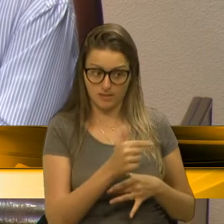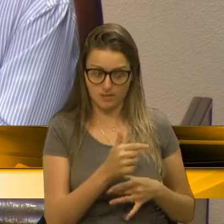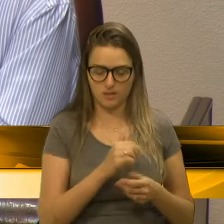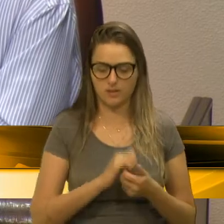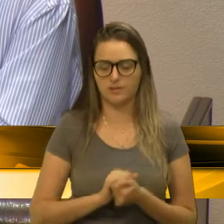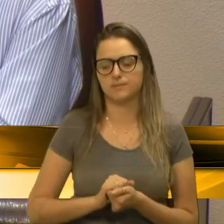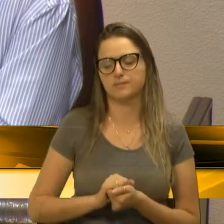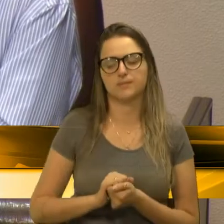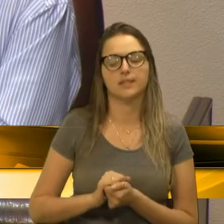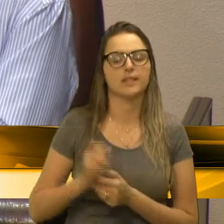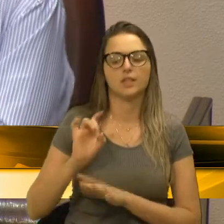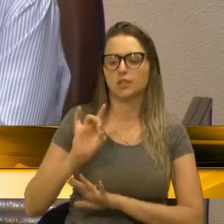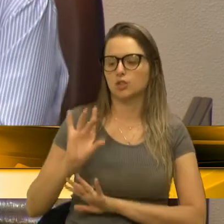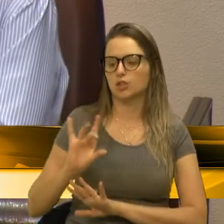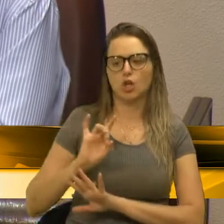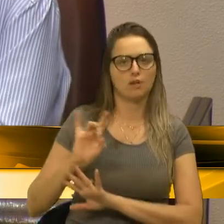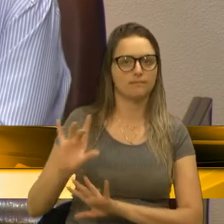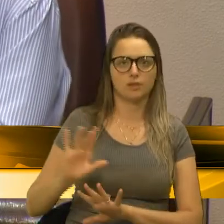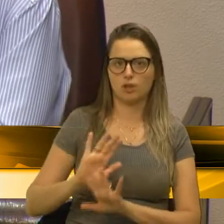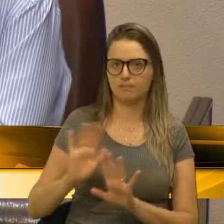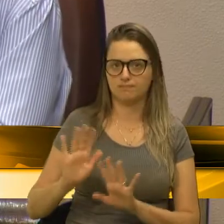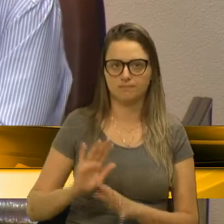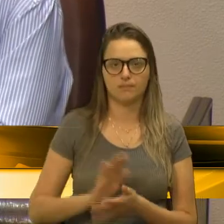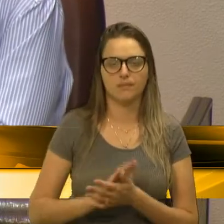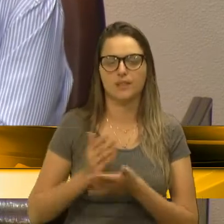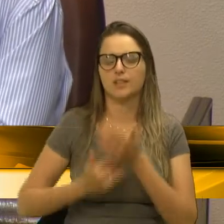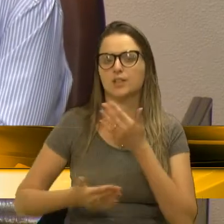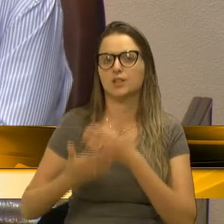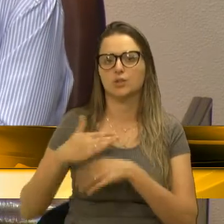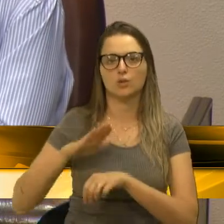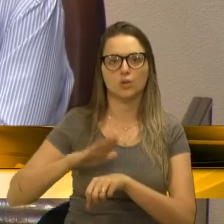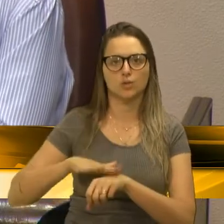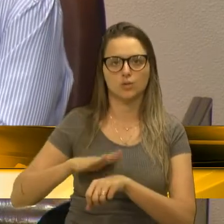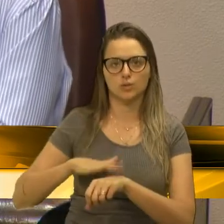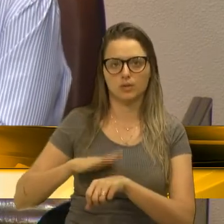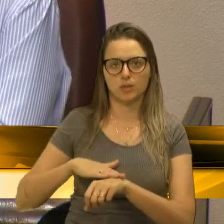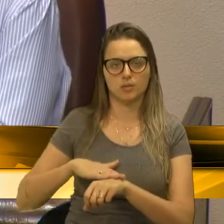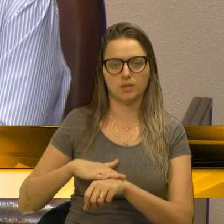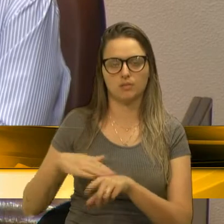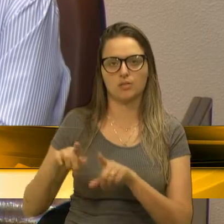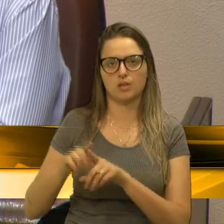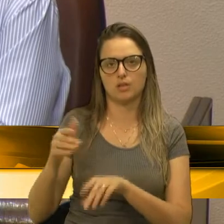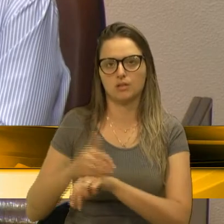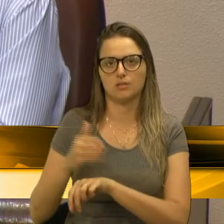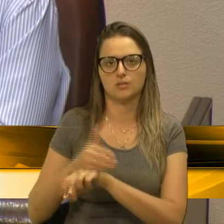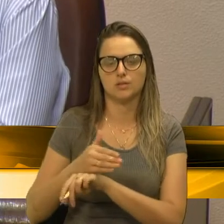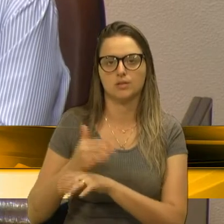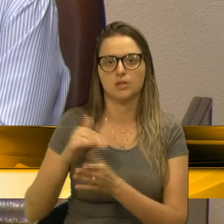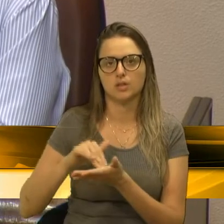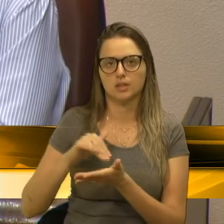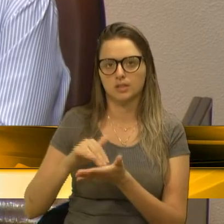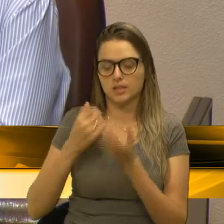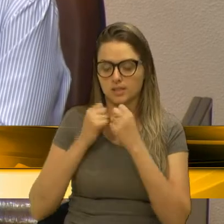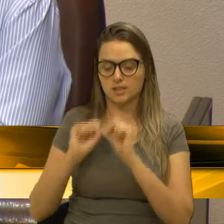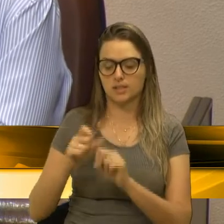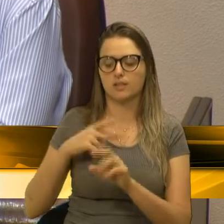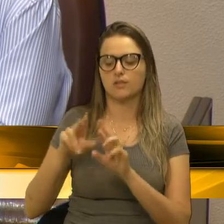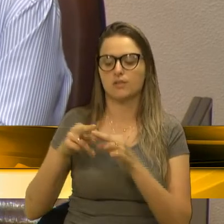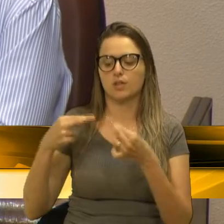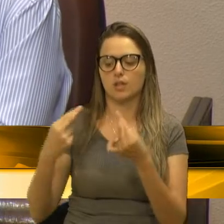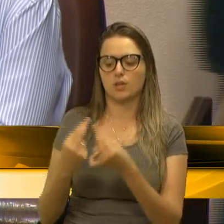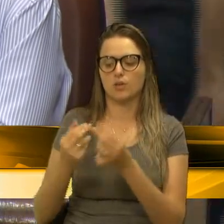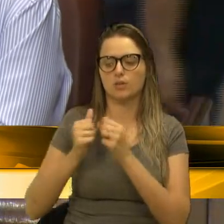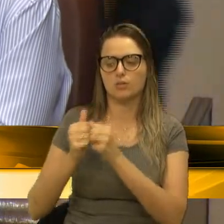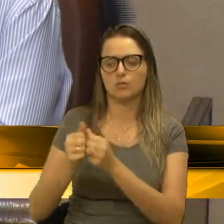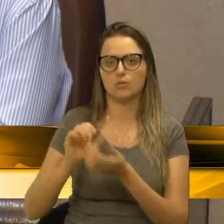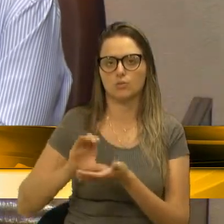Senhora Geraldine, só. Durante todo esse tempo que eu participei da Secretaria, foram 2 anos com reuniões mensais com o